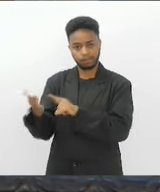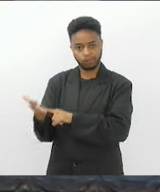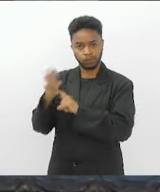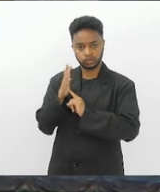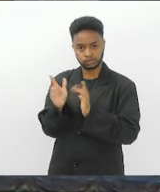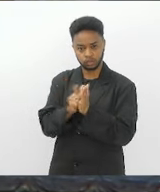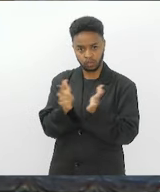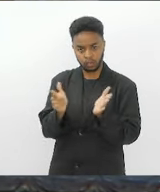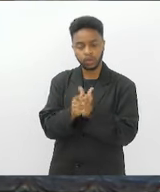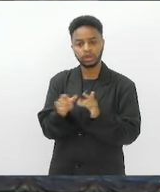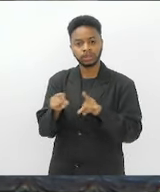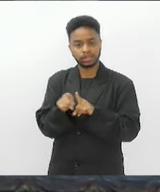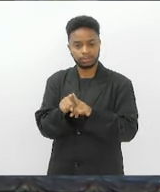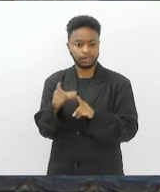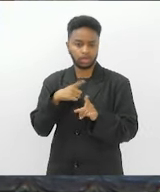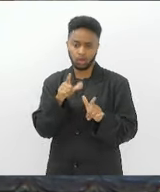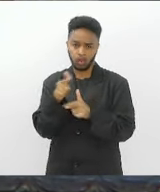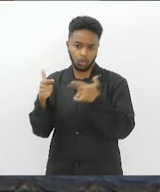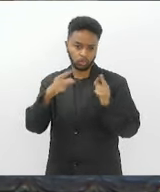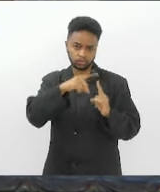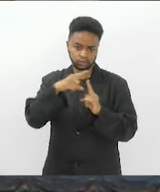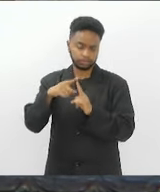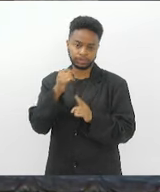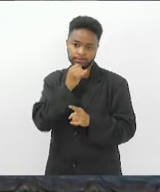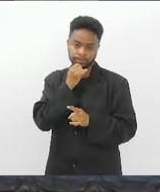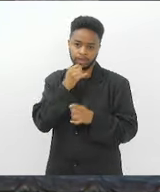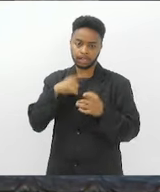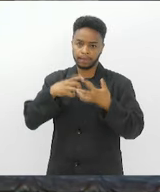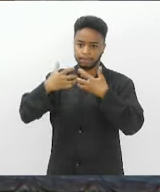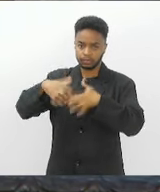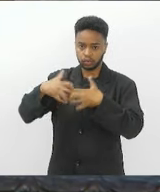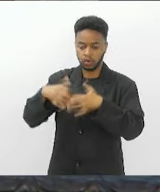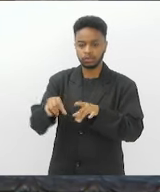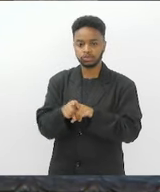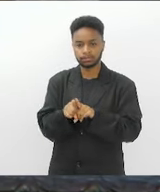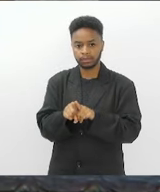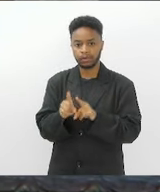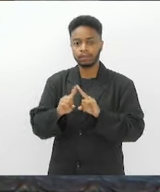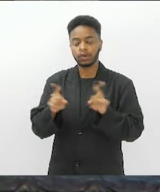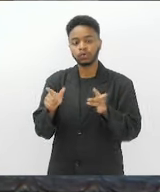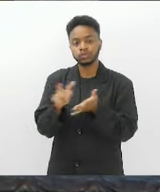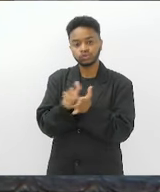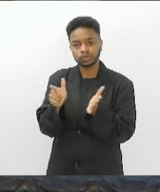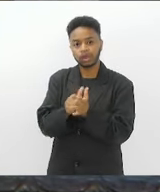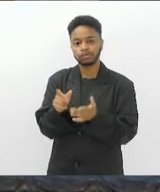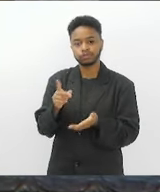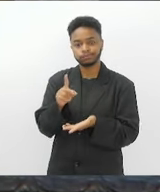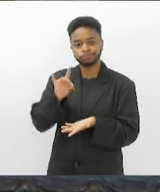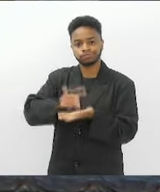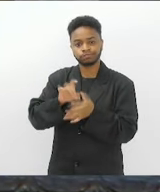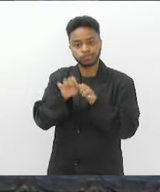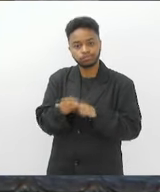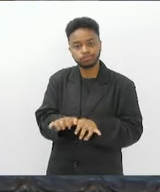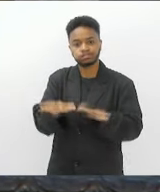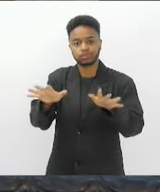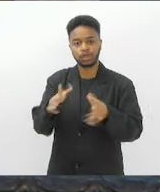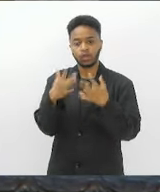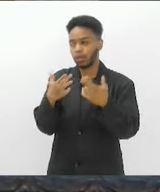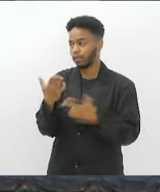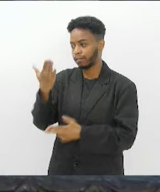edições regionais outras, a edição aqui em Petrópolis, né? E o jornal realmente está ganhando a força que tinha no